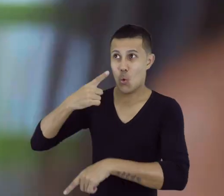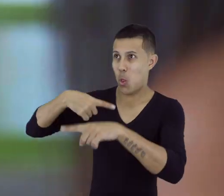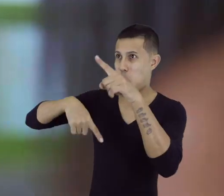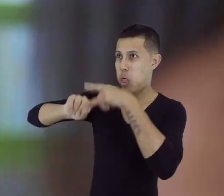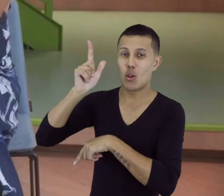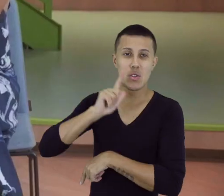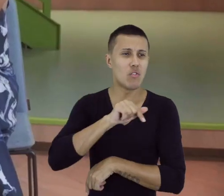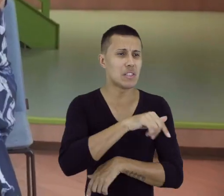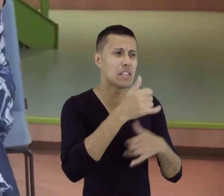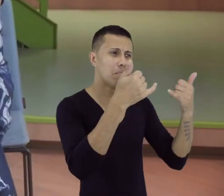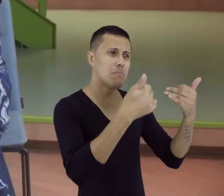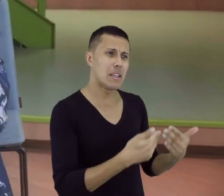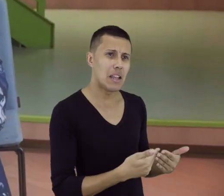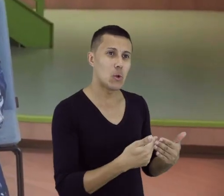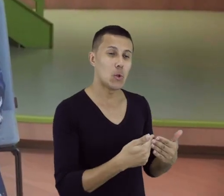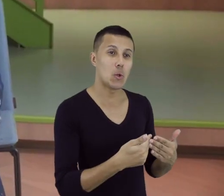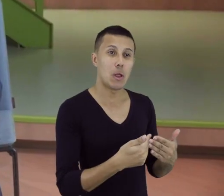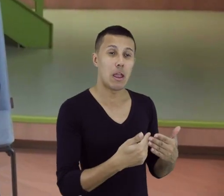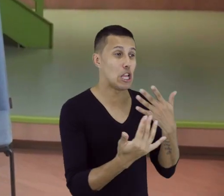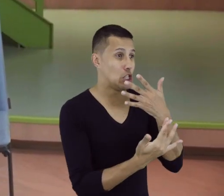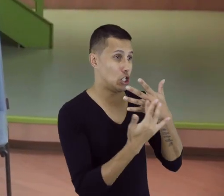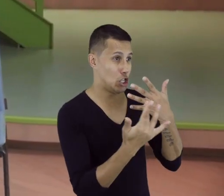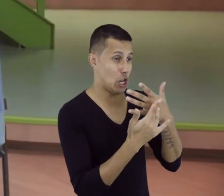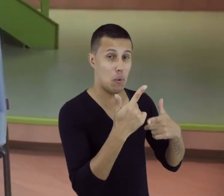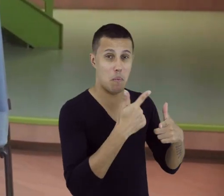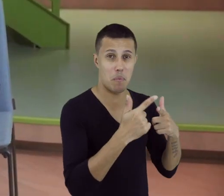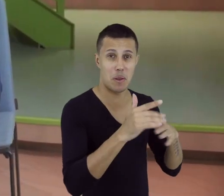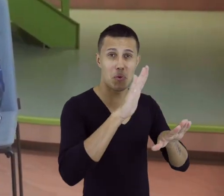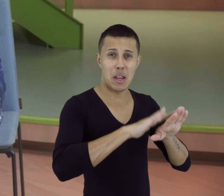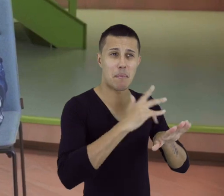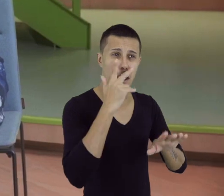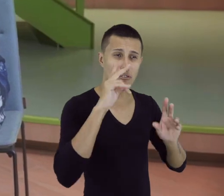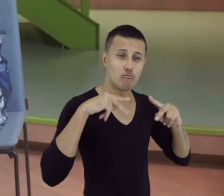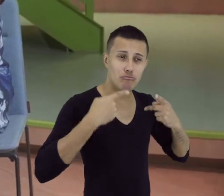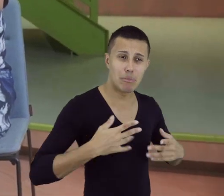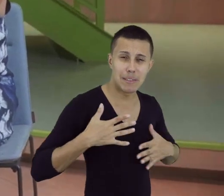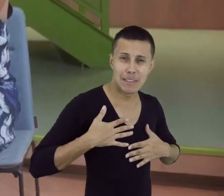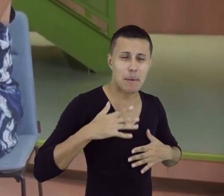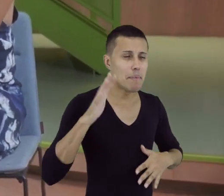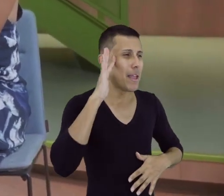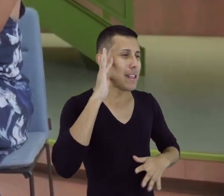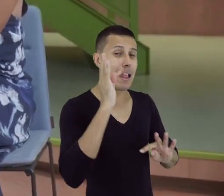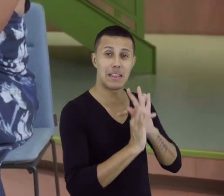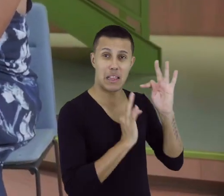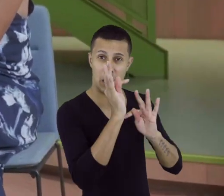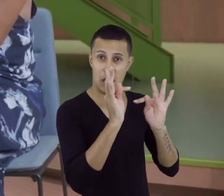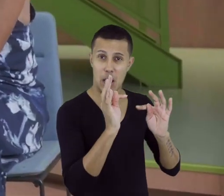mais longe. Falando dessa convergência digital, que no fundo é muito humana, se a gente pensar